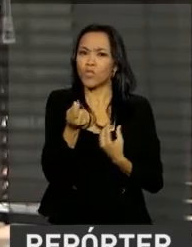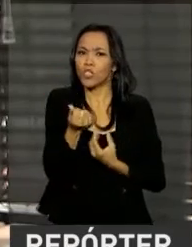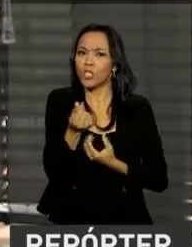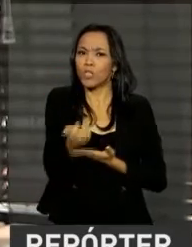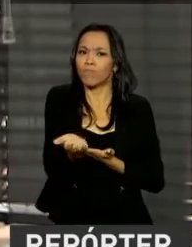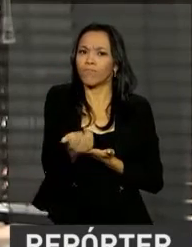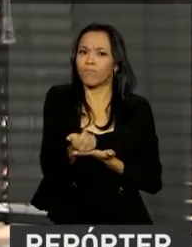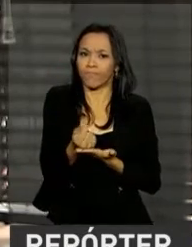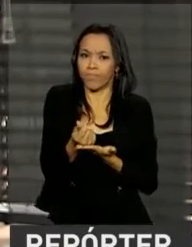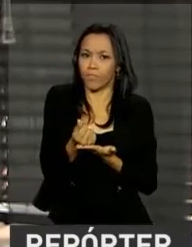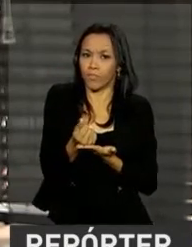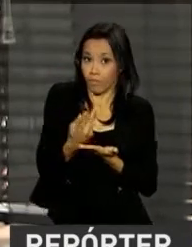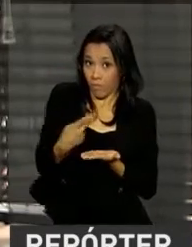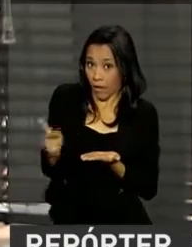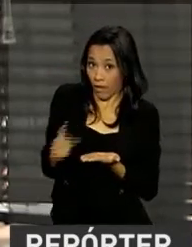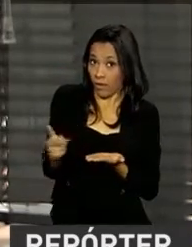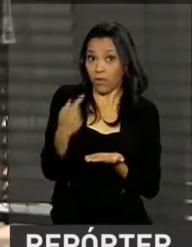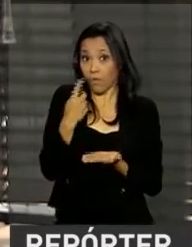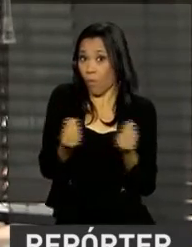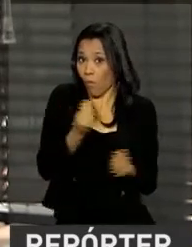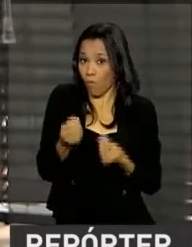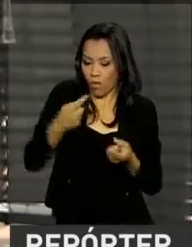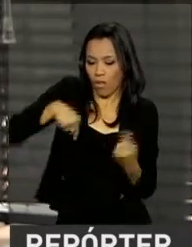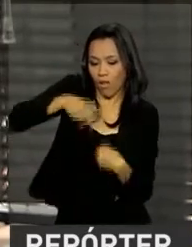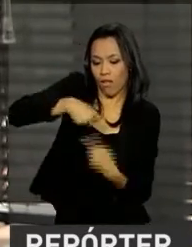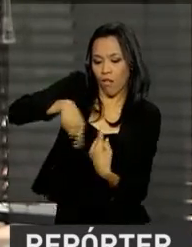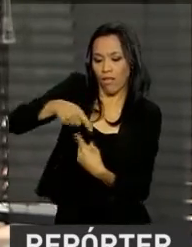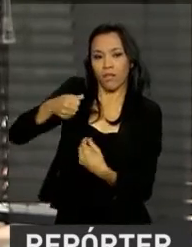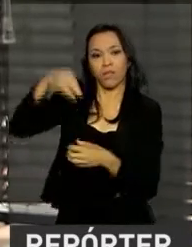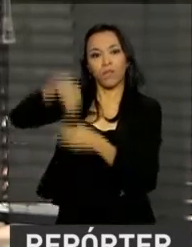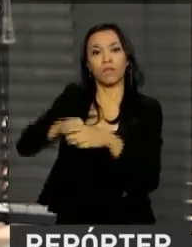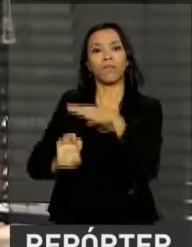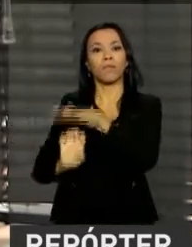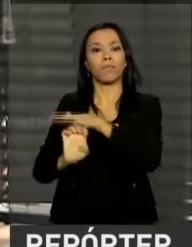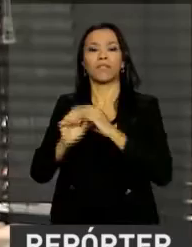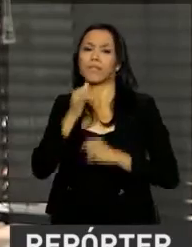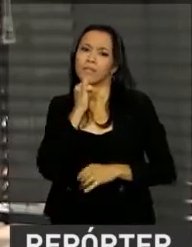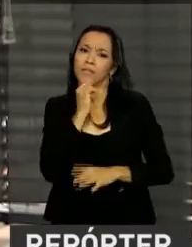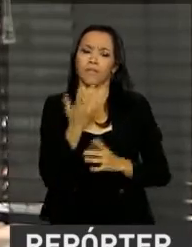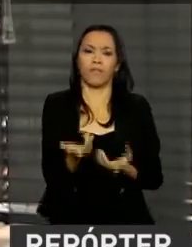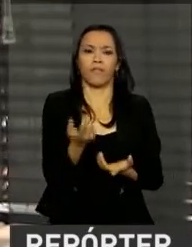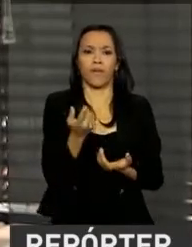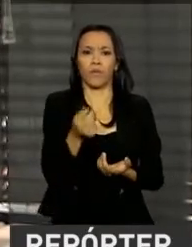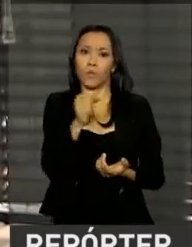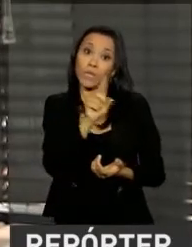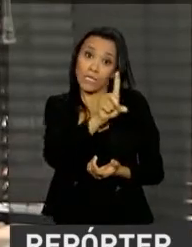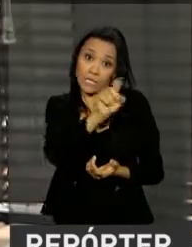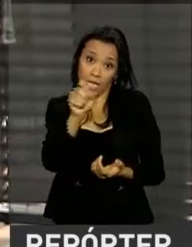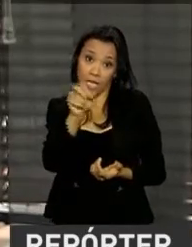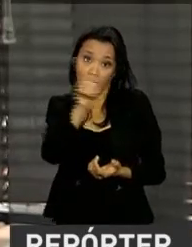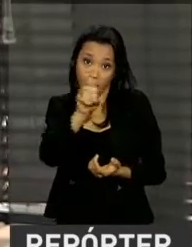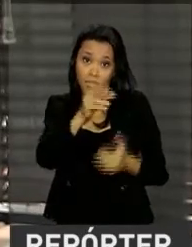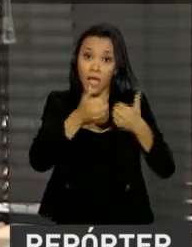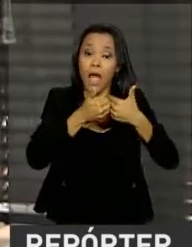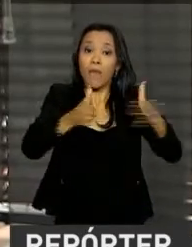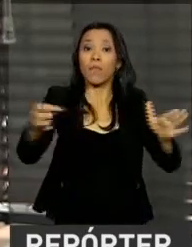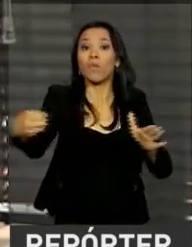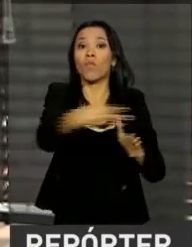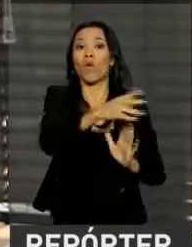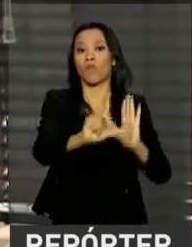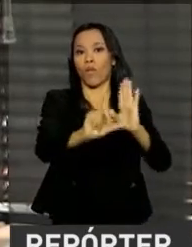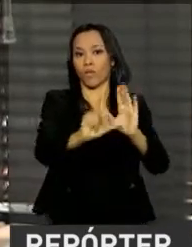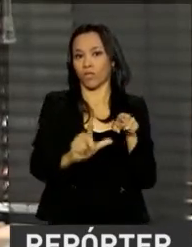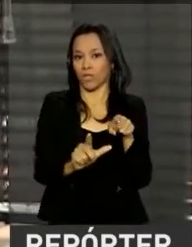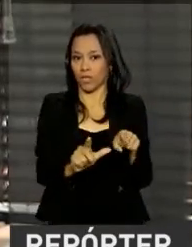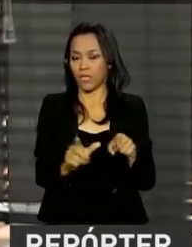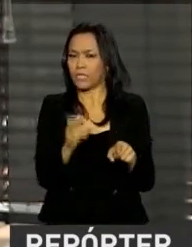que esse novo empreendimento deverá gerar então vamos dar um exemplo ele vai tentar aplicar 100 reais para abrir essa nova loja